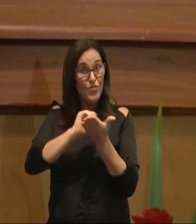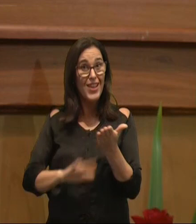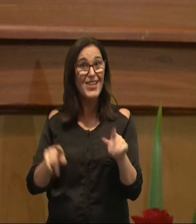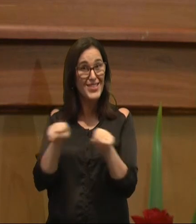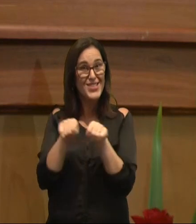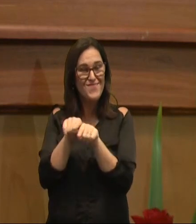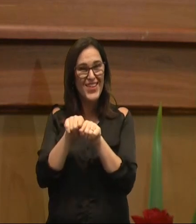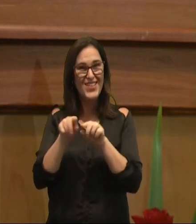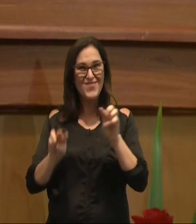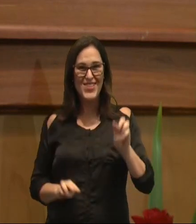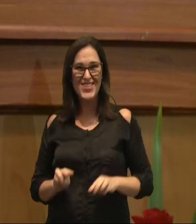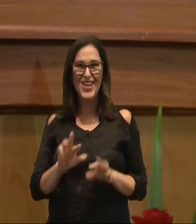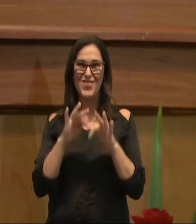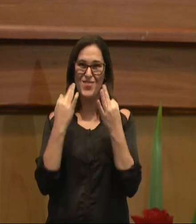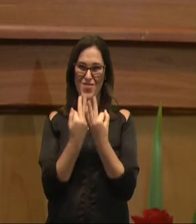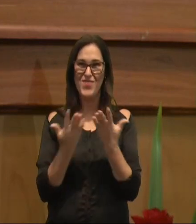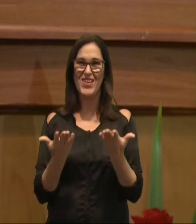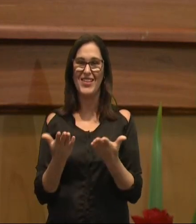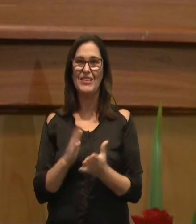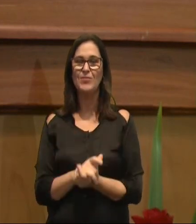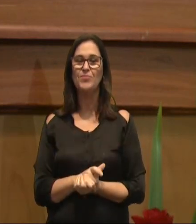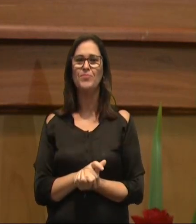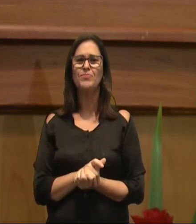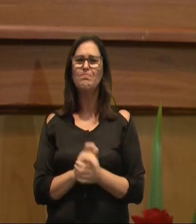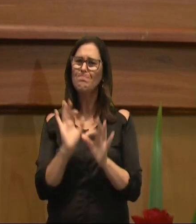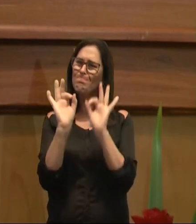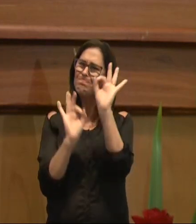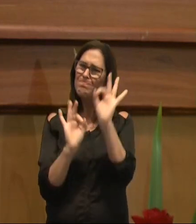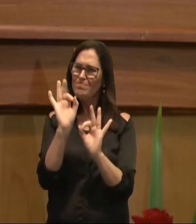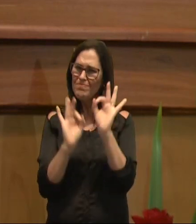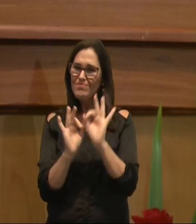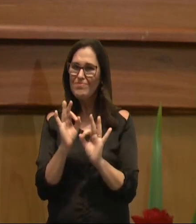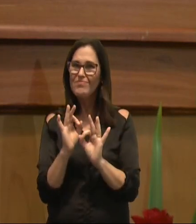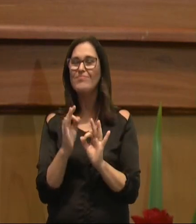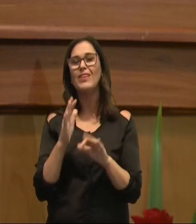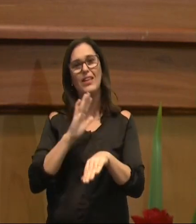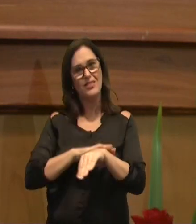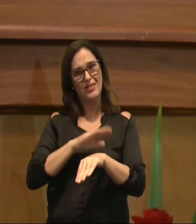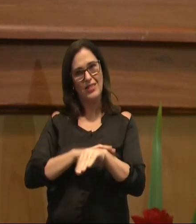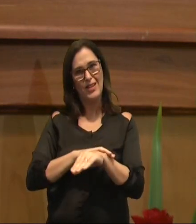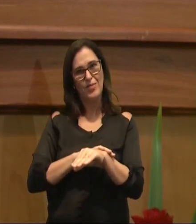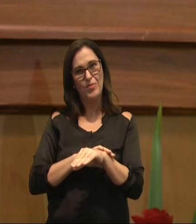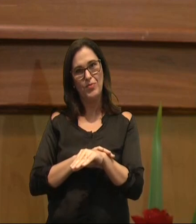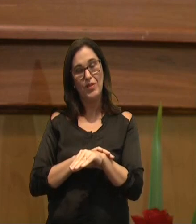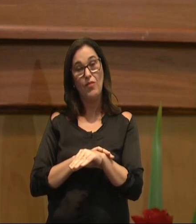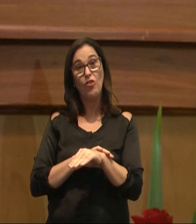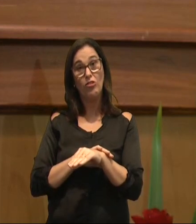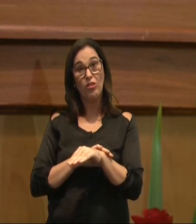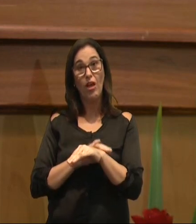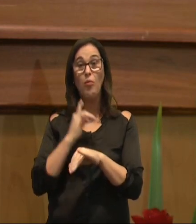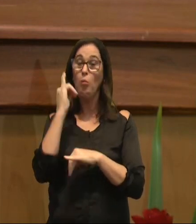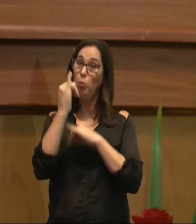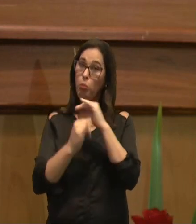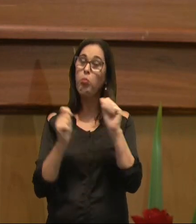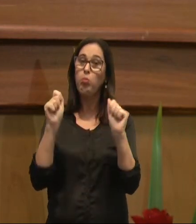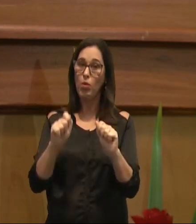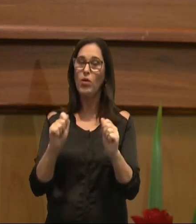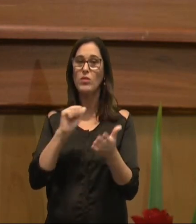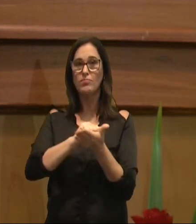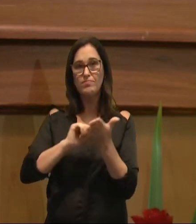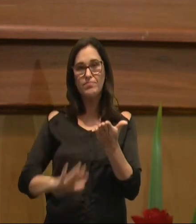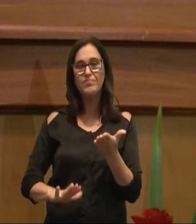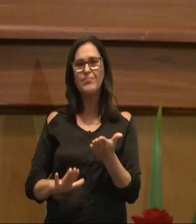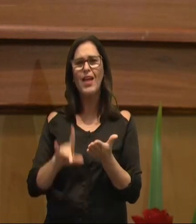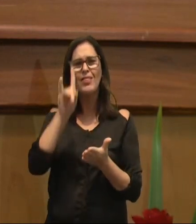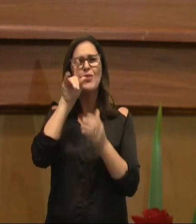que o Ministério da Família esteve preparando para esse tempo. Você terá acesso e muitas atividades. Que Deus